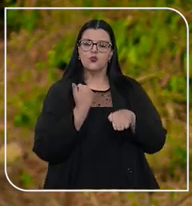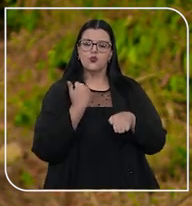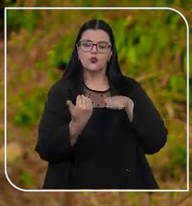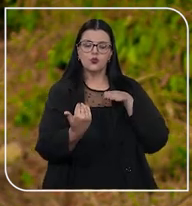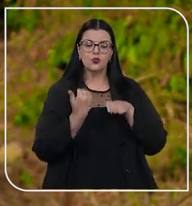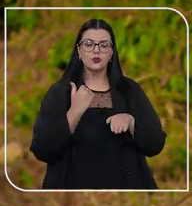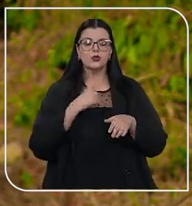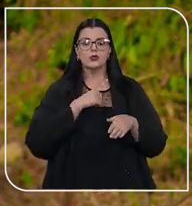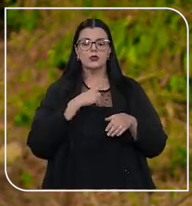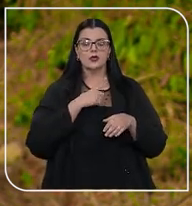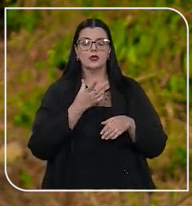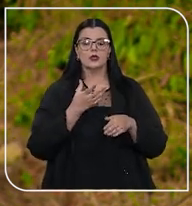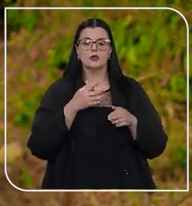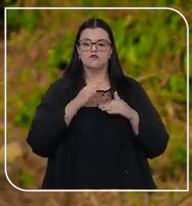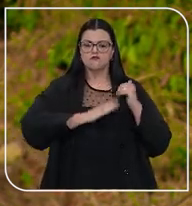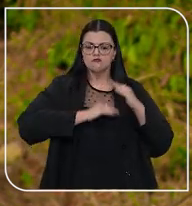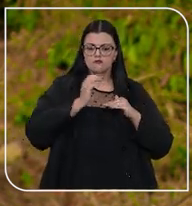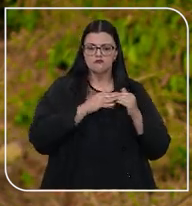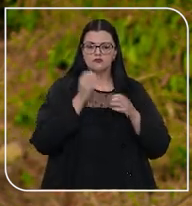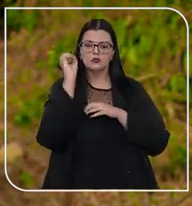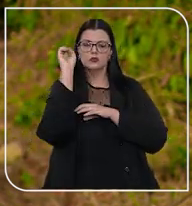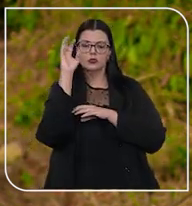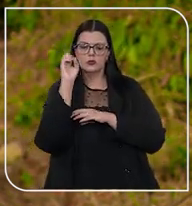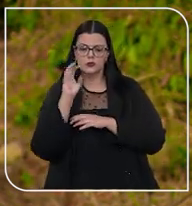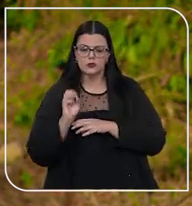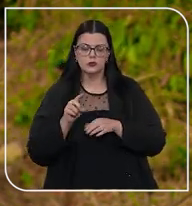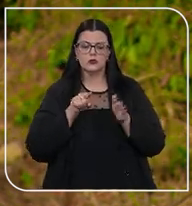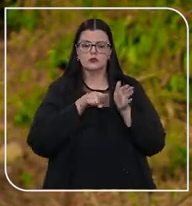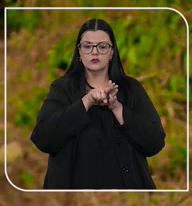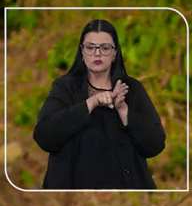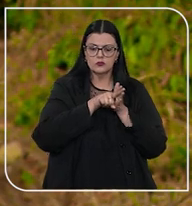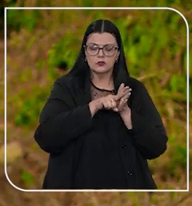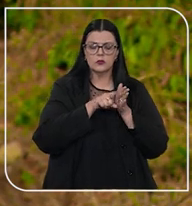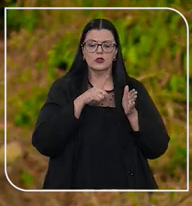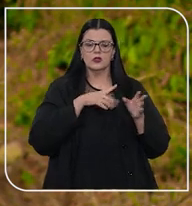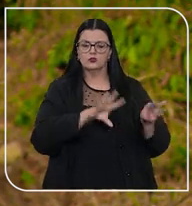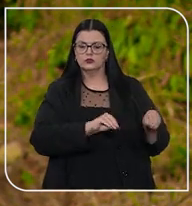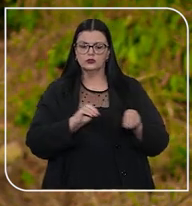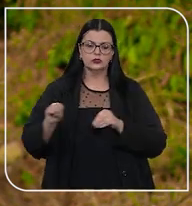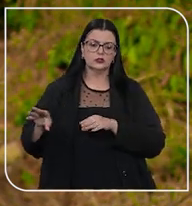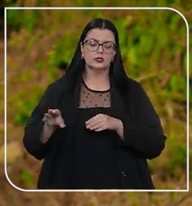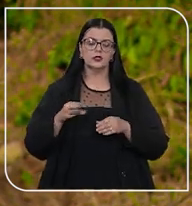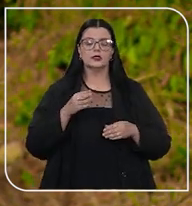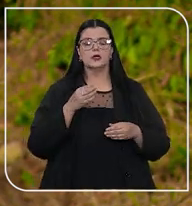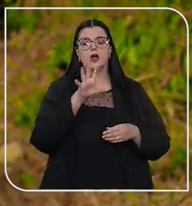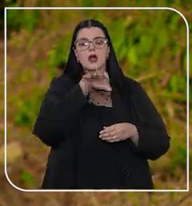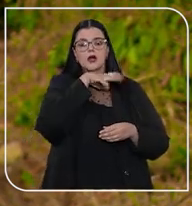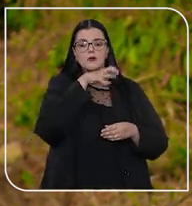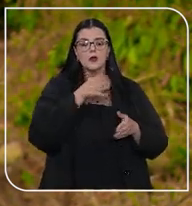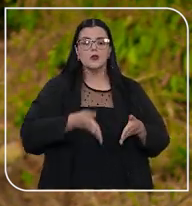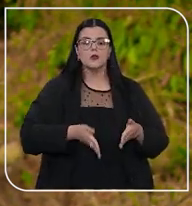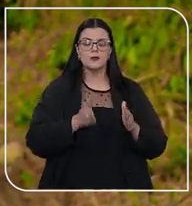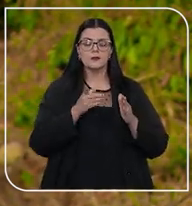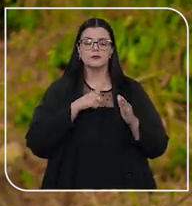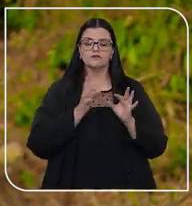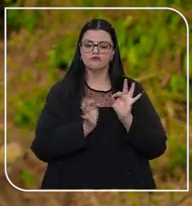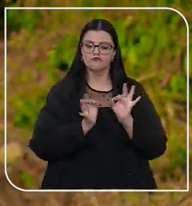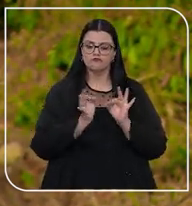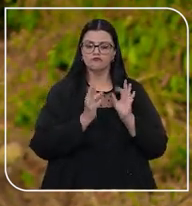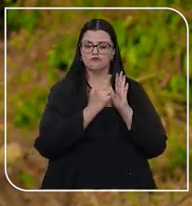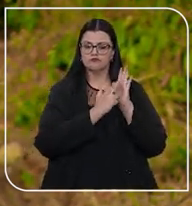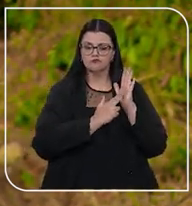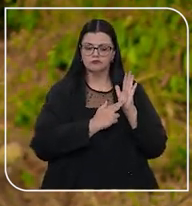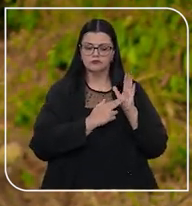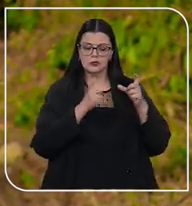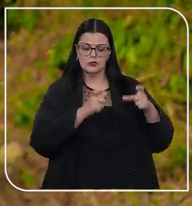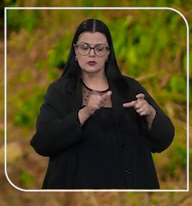extensas, as atividades de fiscalização, sinalização, manejo e remoção de animais das pistas são